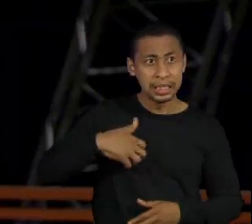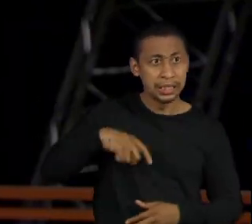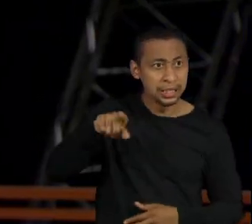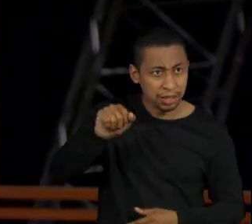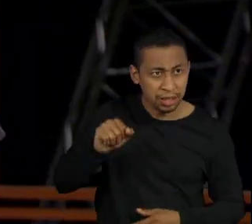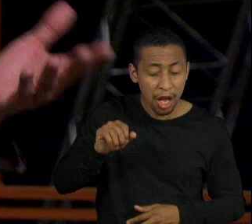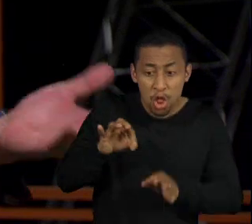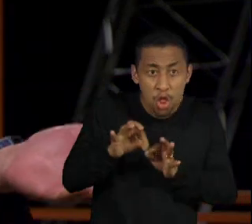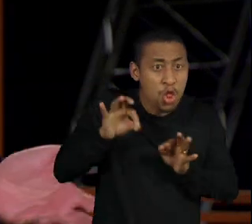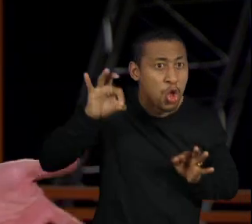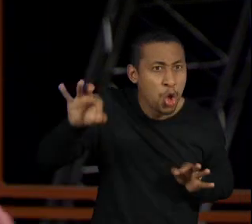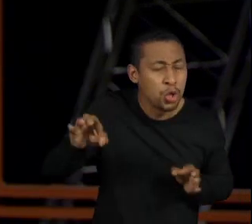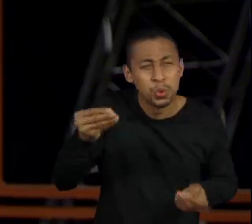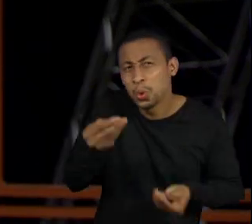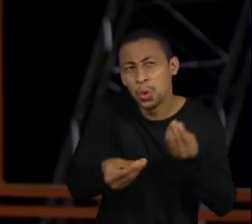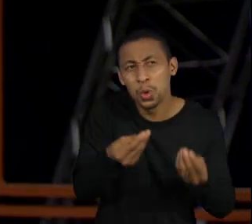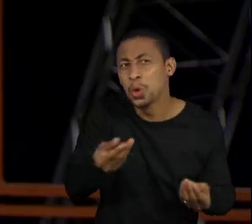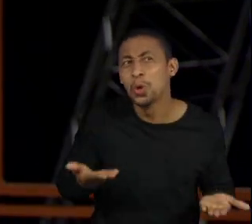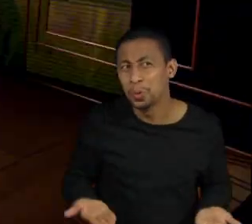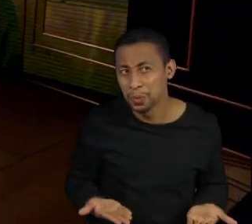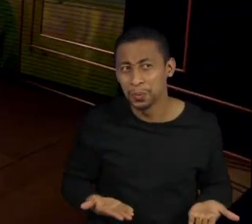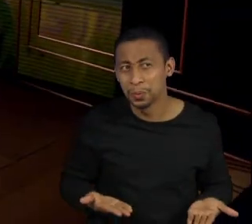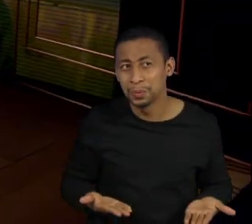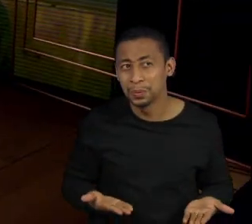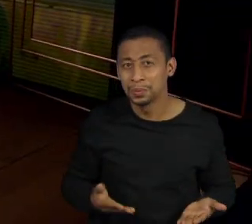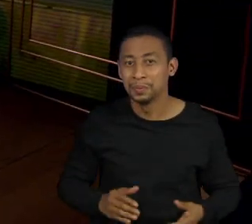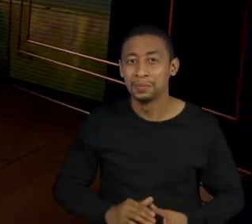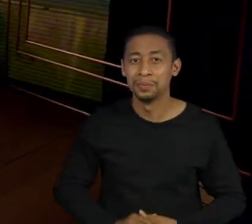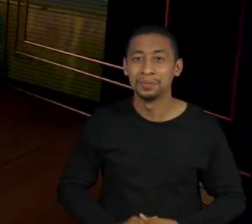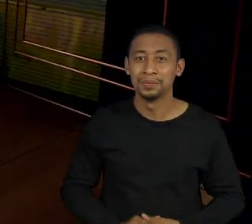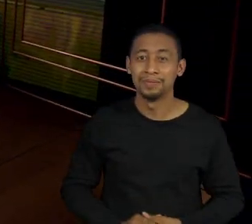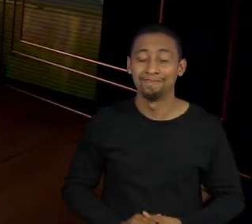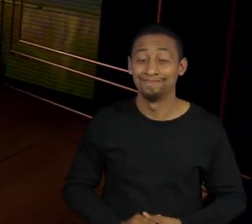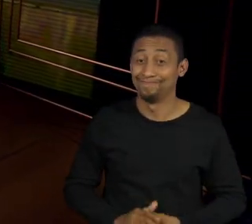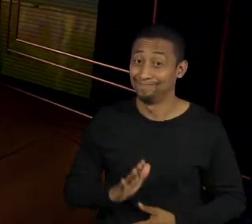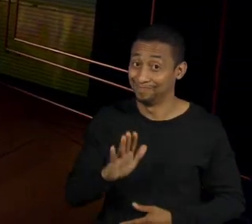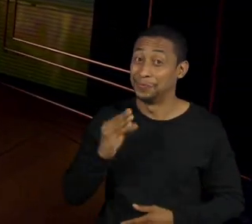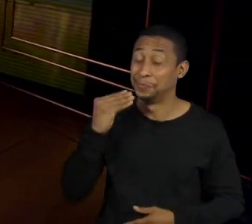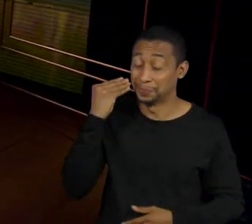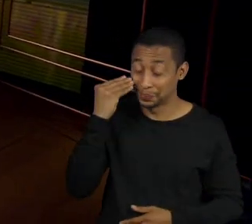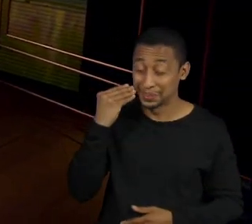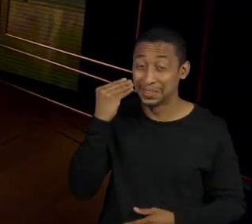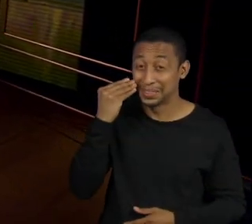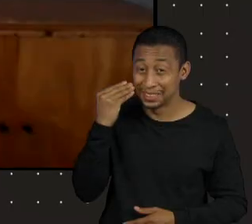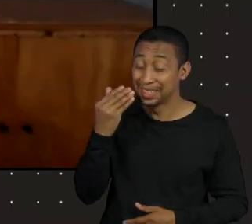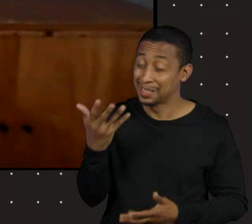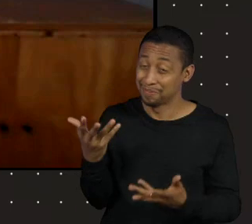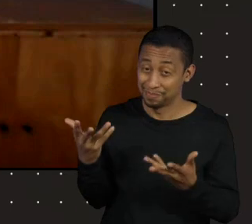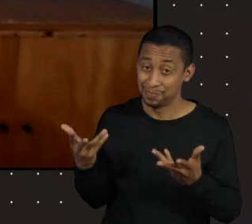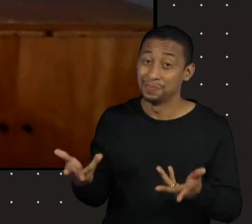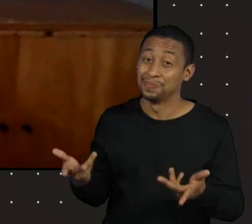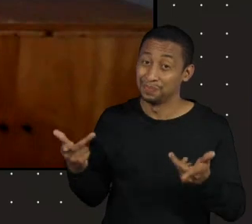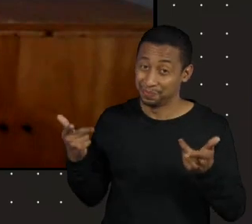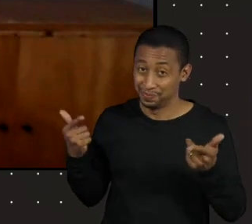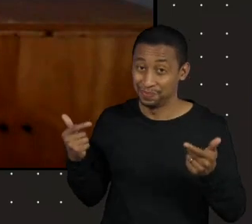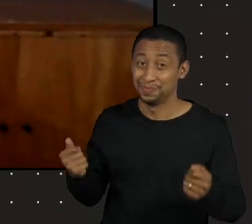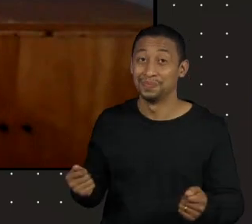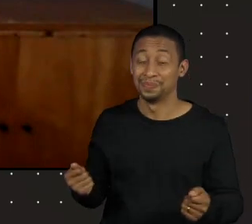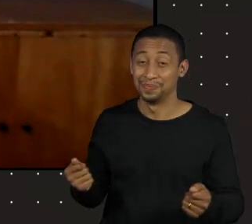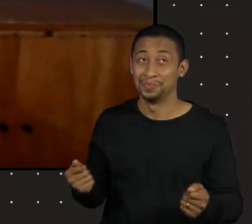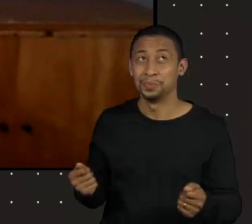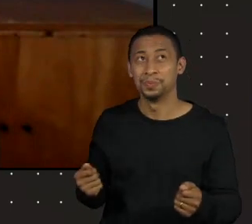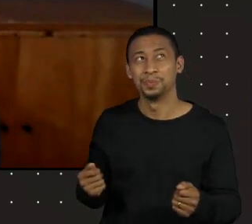foi a sua vida lá na capital argentina? Cara, essa experiência foi, assim, maravilhosa mesmo,